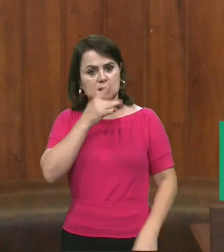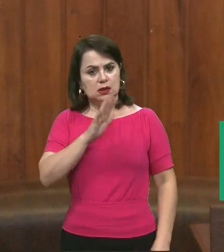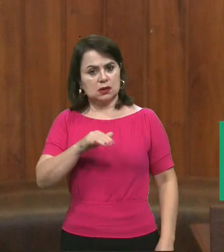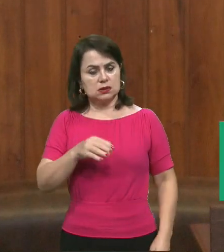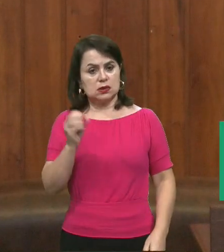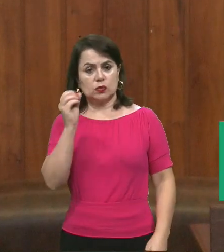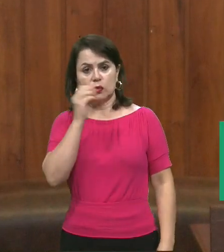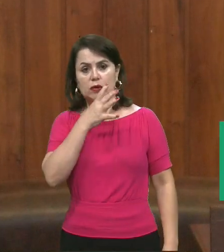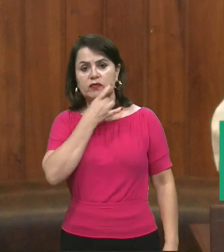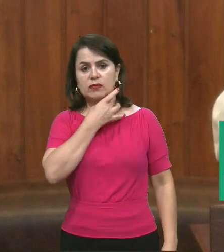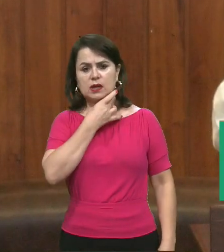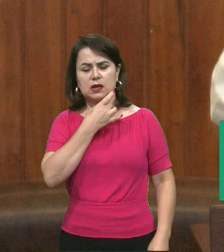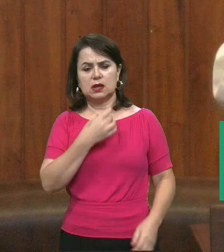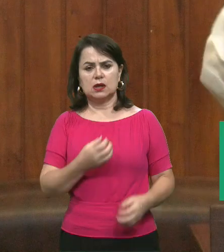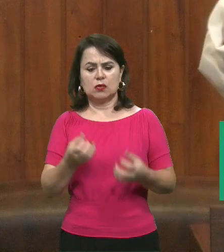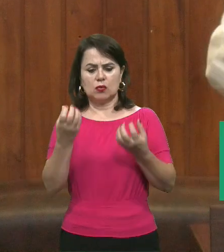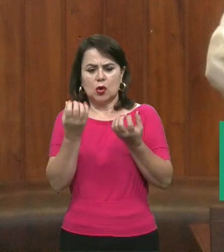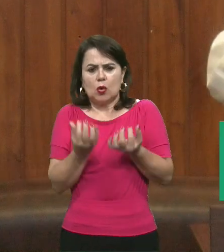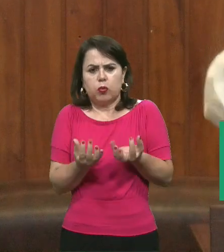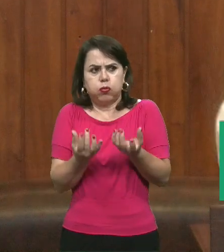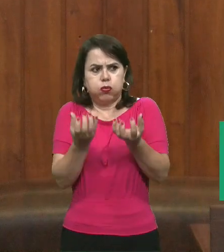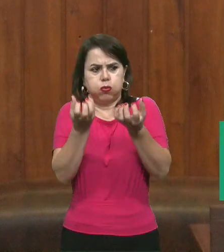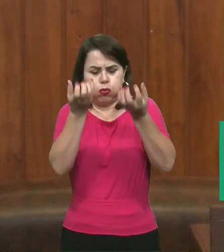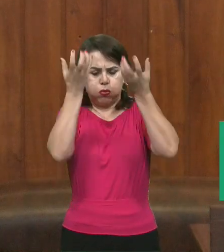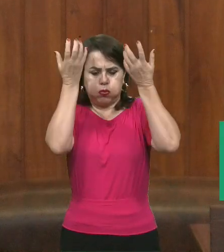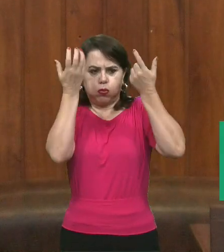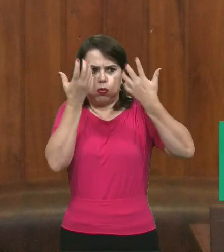Sul. Pegou. Alguns falaram